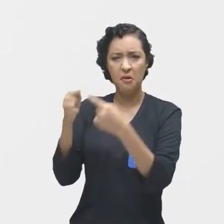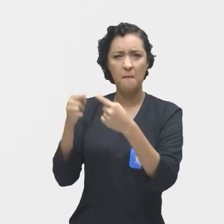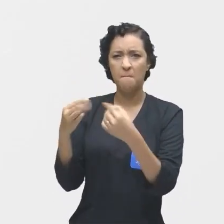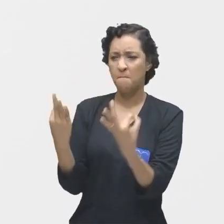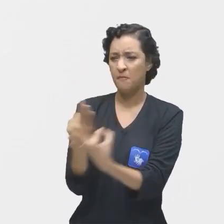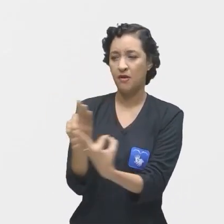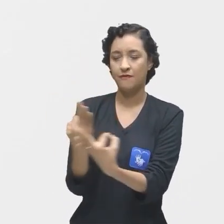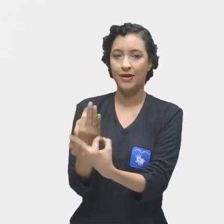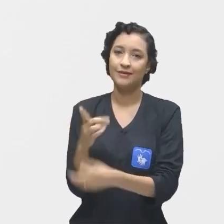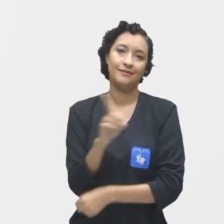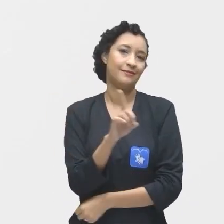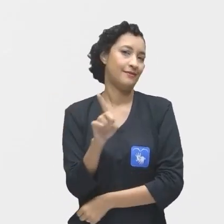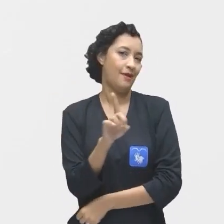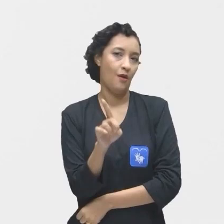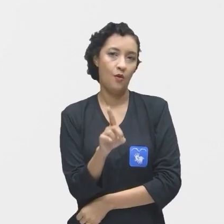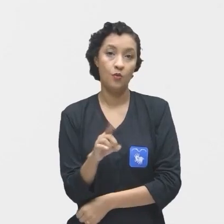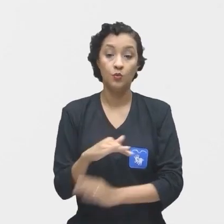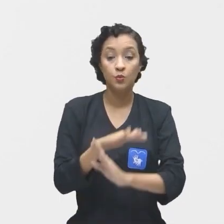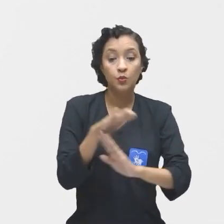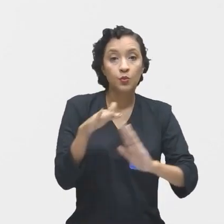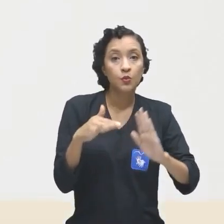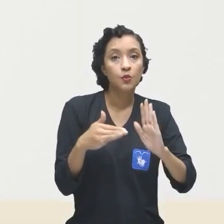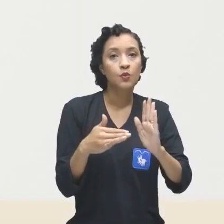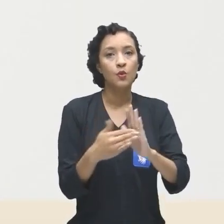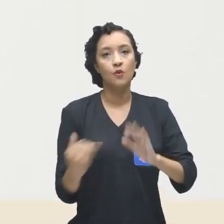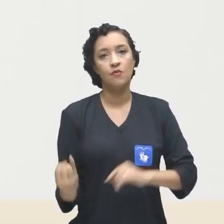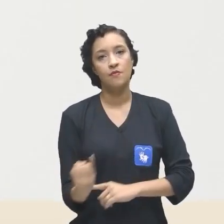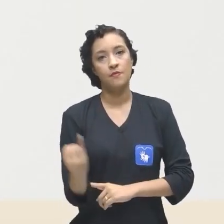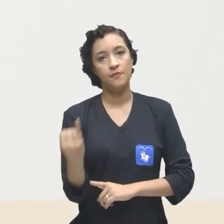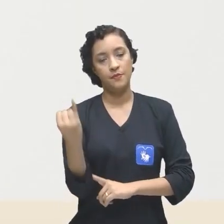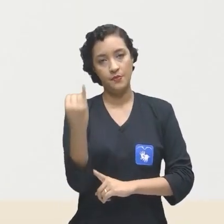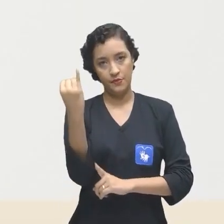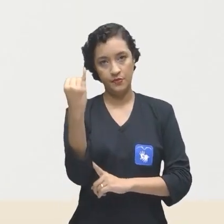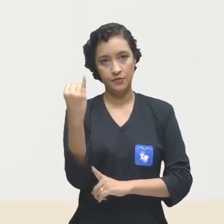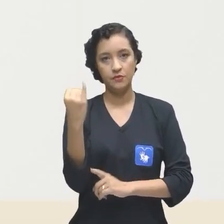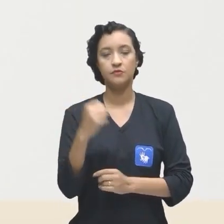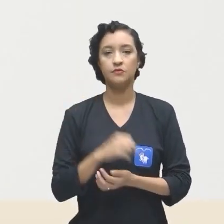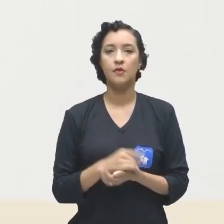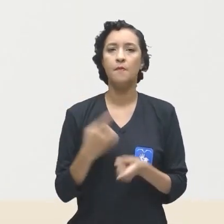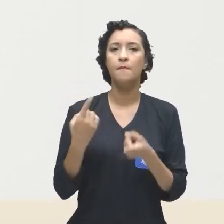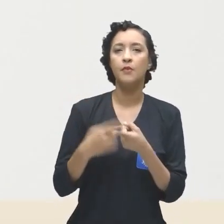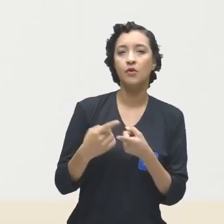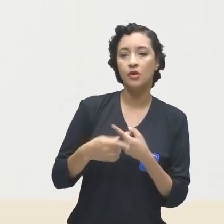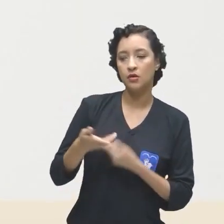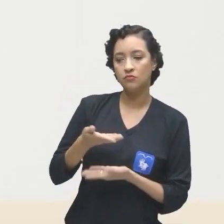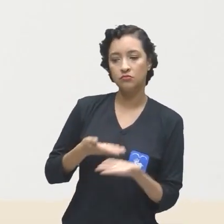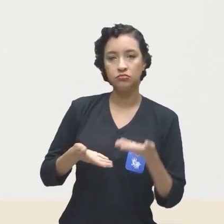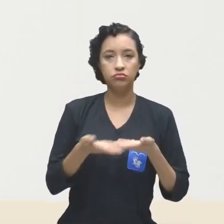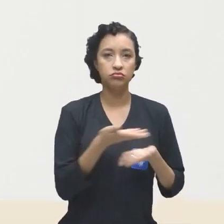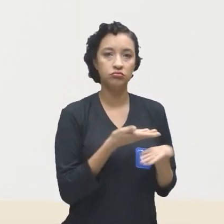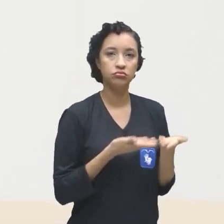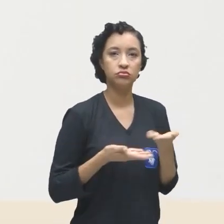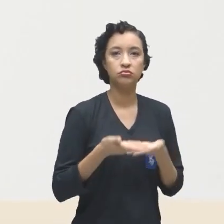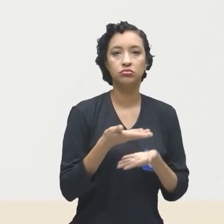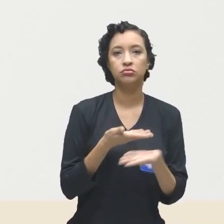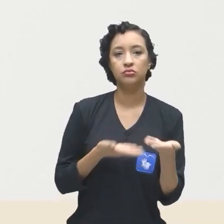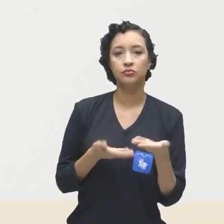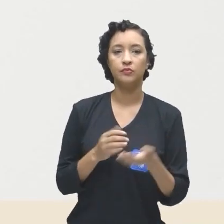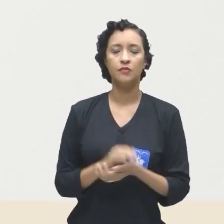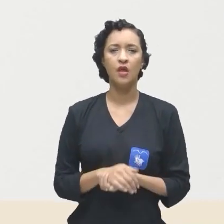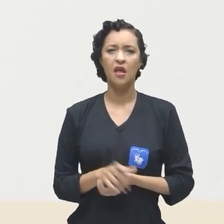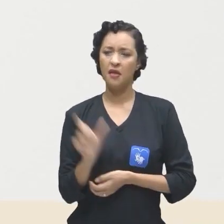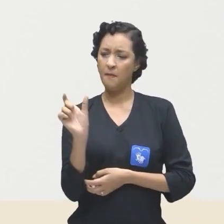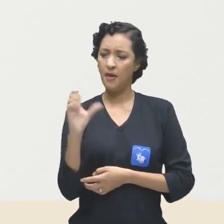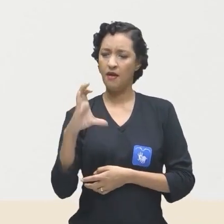depende do outro. Olha só, um recurso depende do outro, formando uma cadeia produtiva. Professor, o que é uma